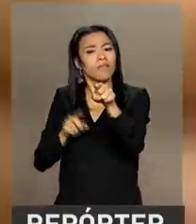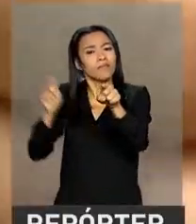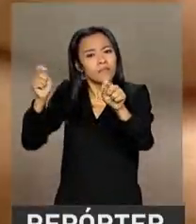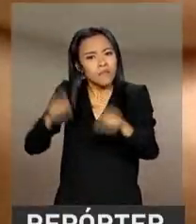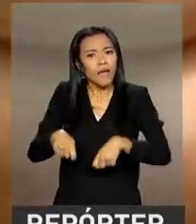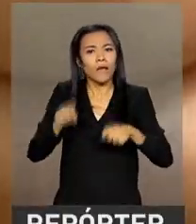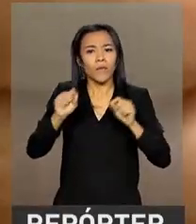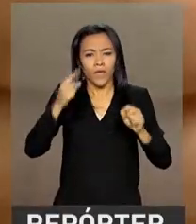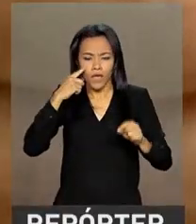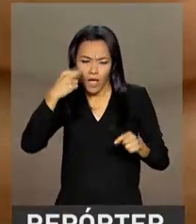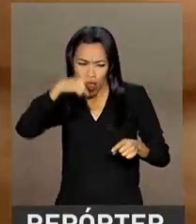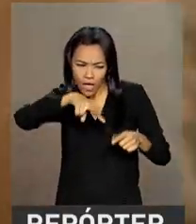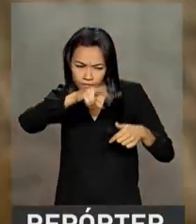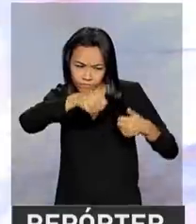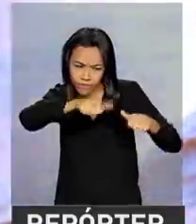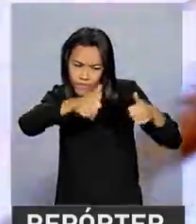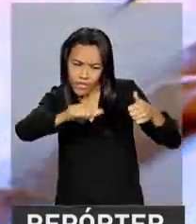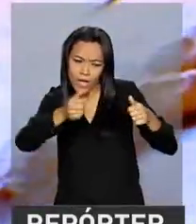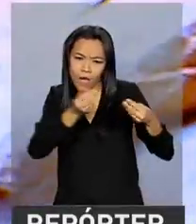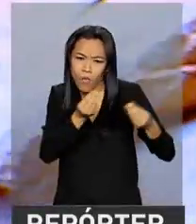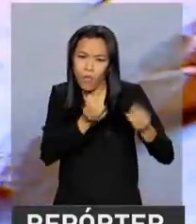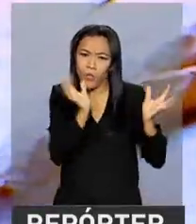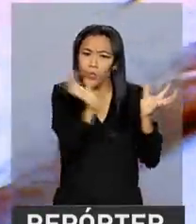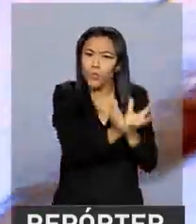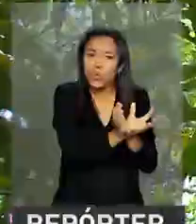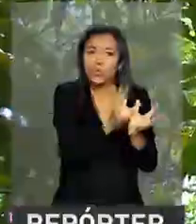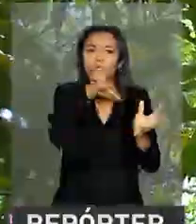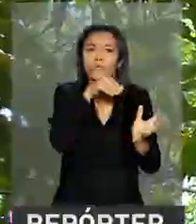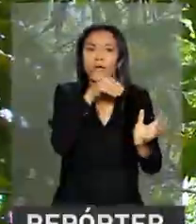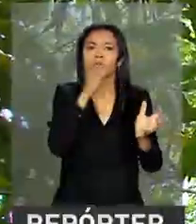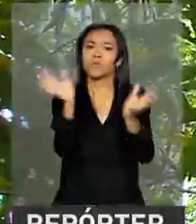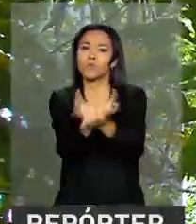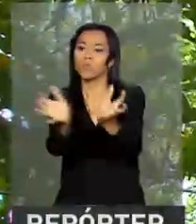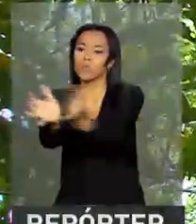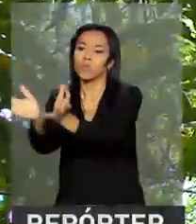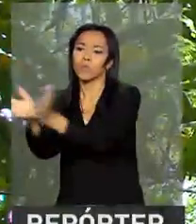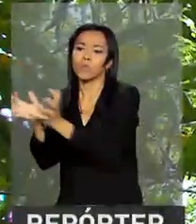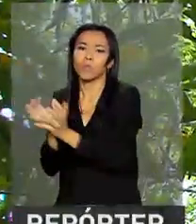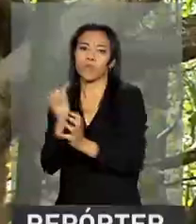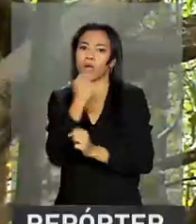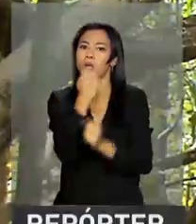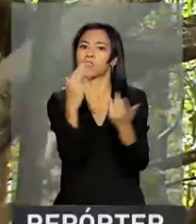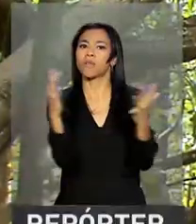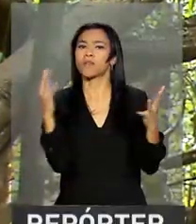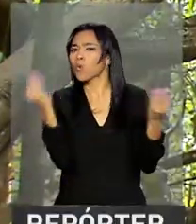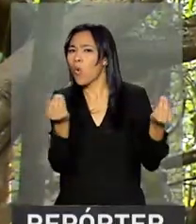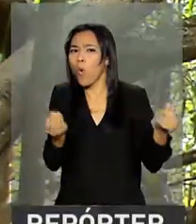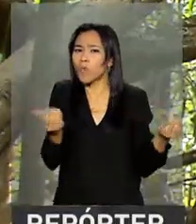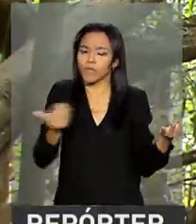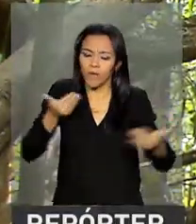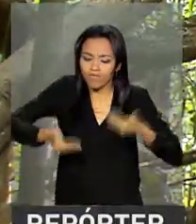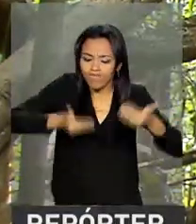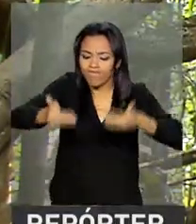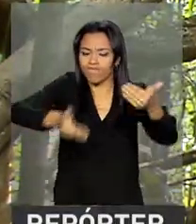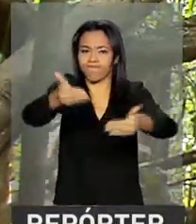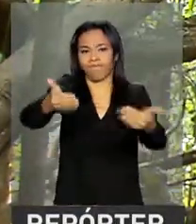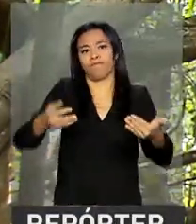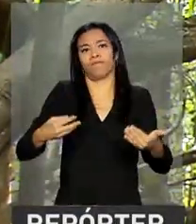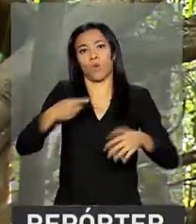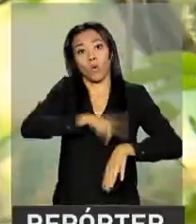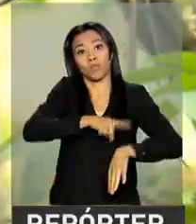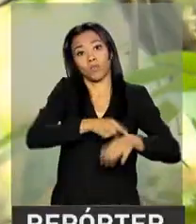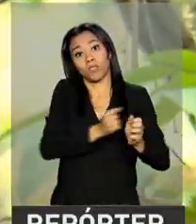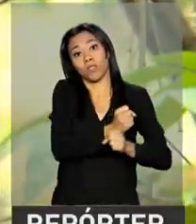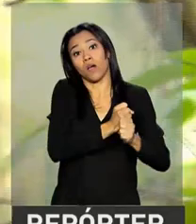analisar a evolução de grupos de animais e de plantas nas unidades de conservação federais ao longo do